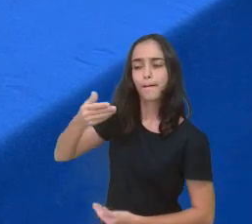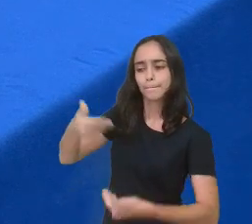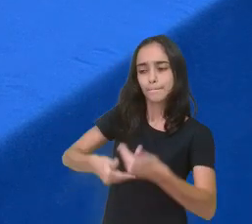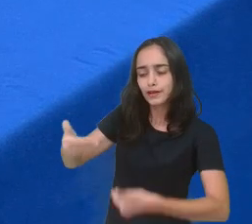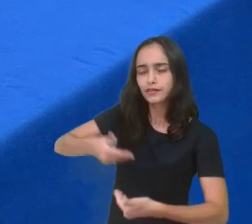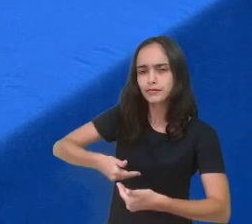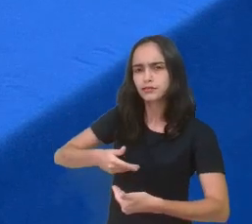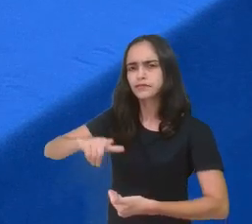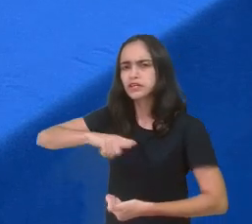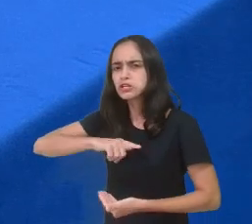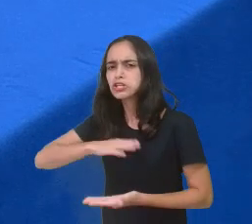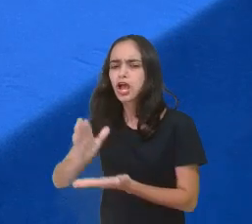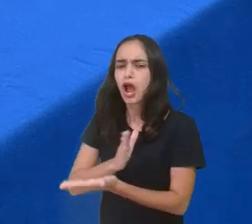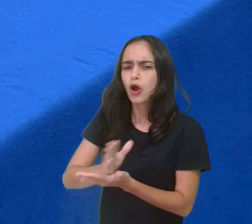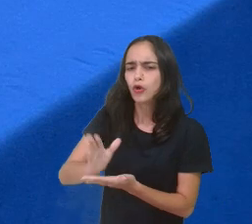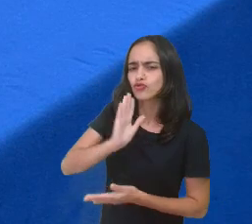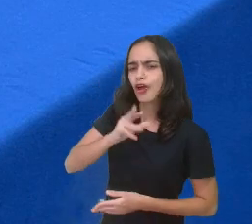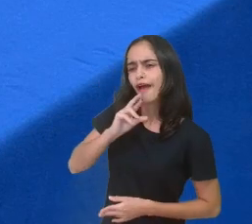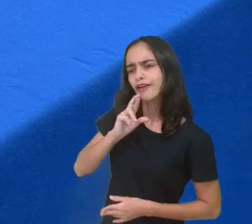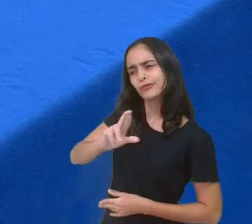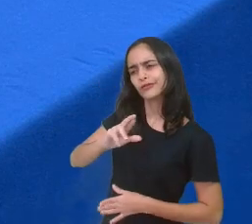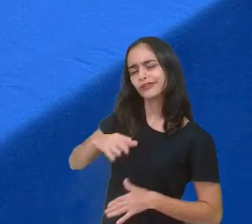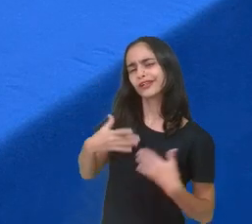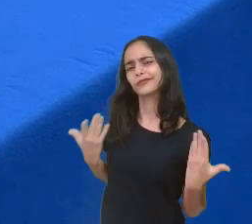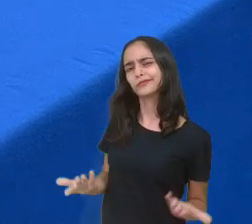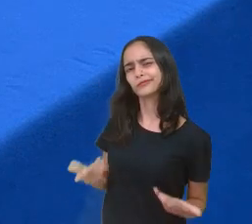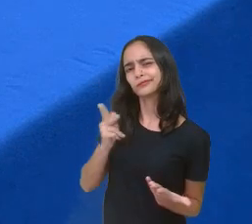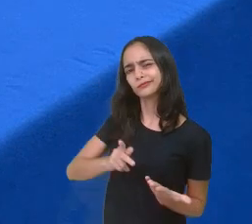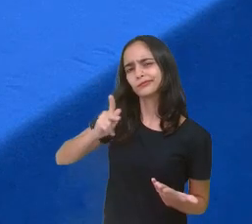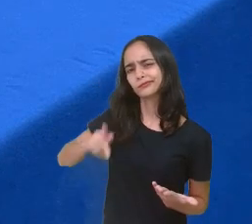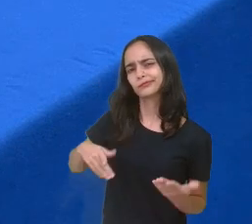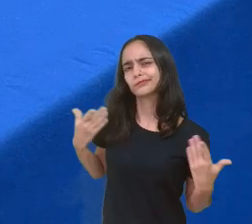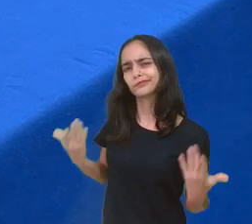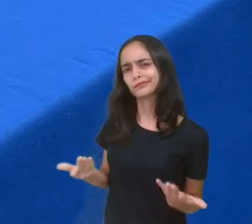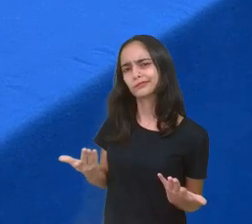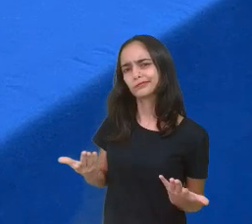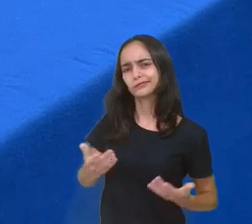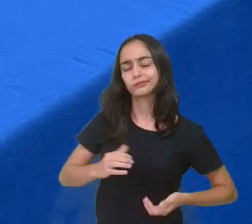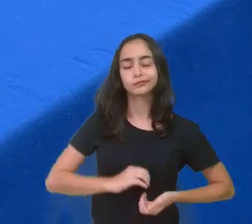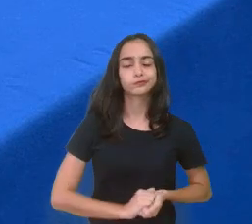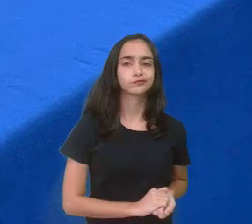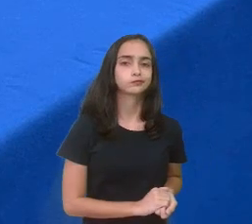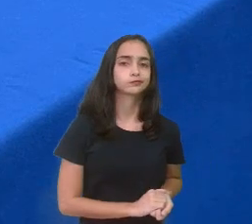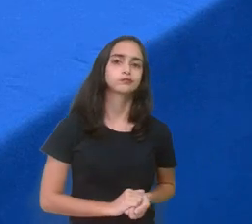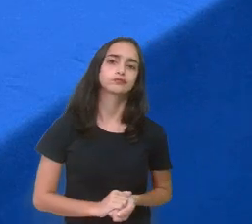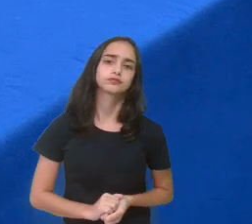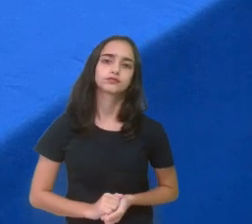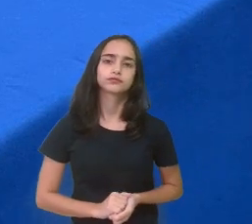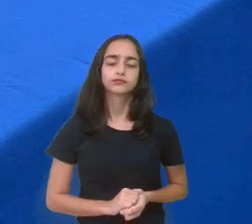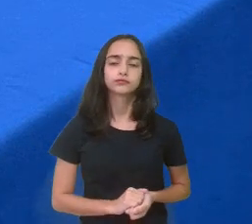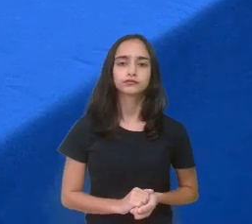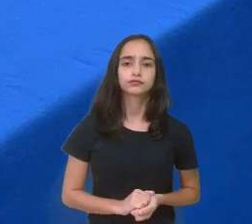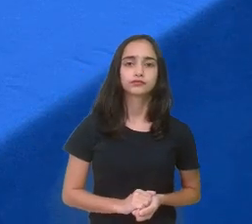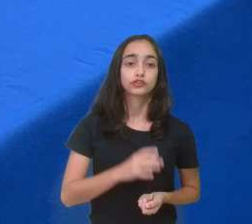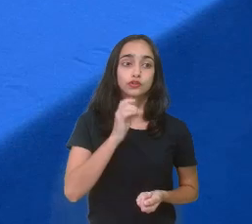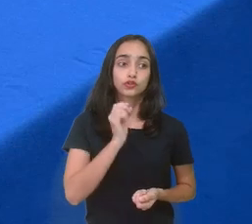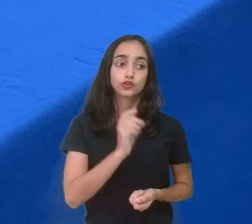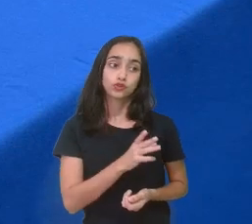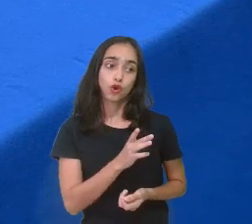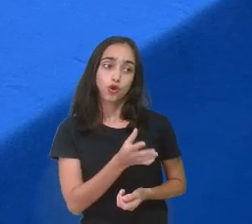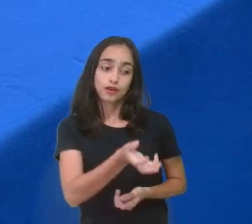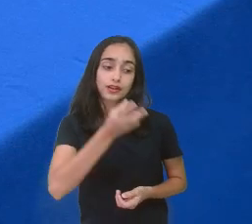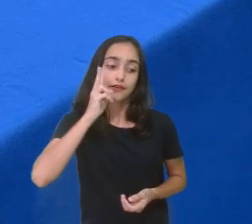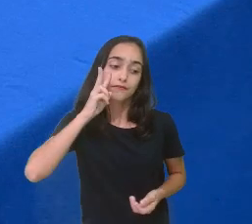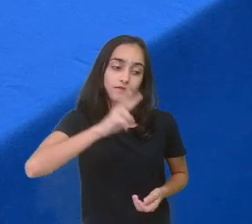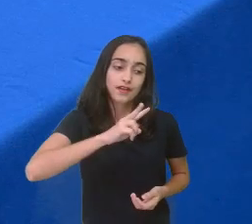Sandra? Qual é a posição do boneco do chapéu laranja na fila? Deixa eu só atualizar aqui um pouquinho para